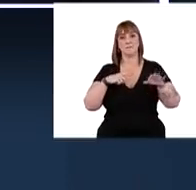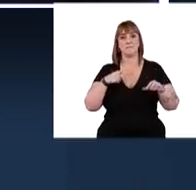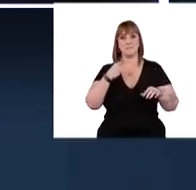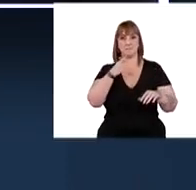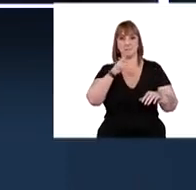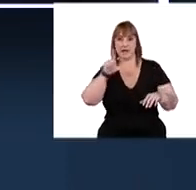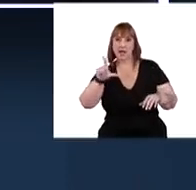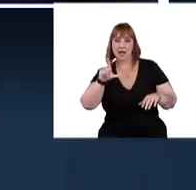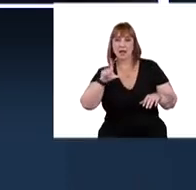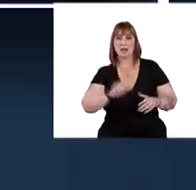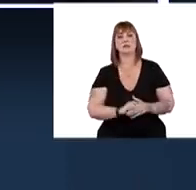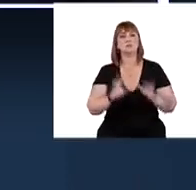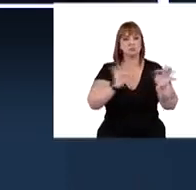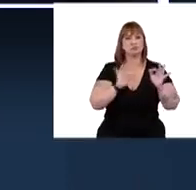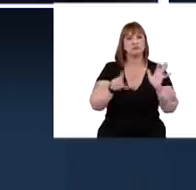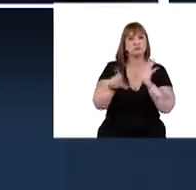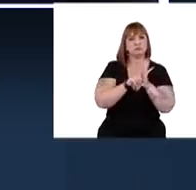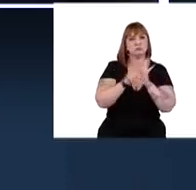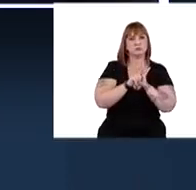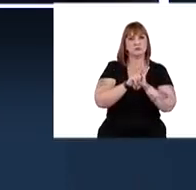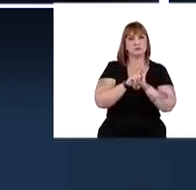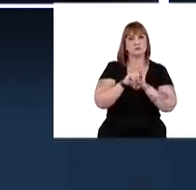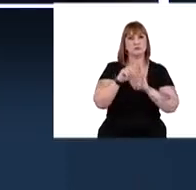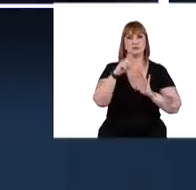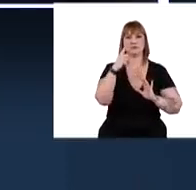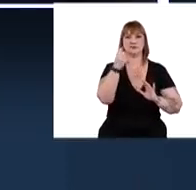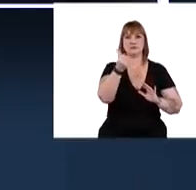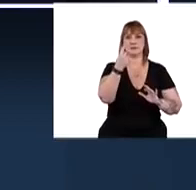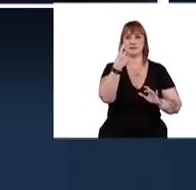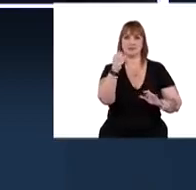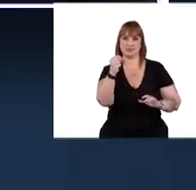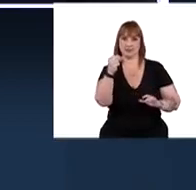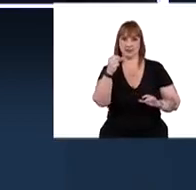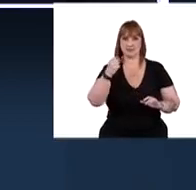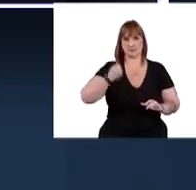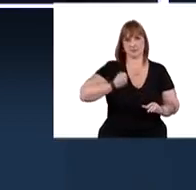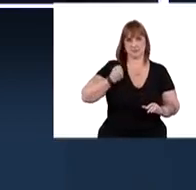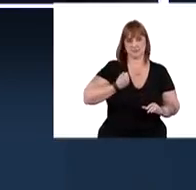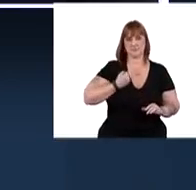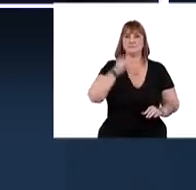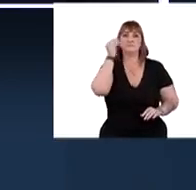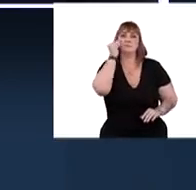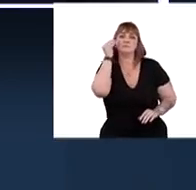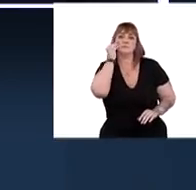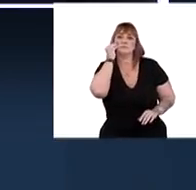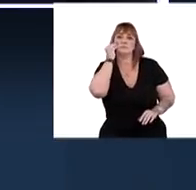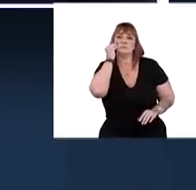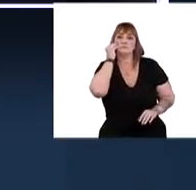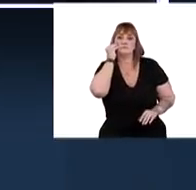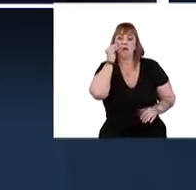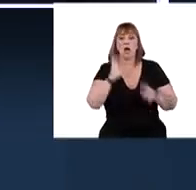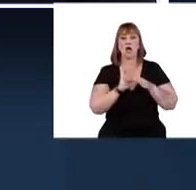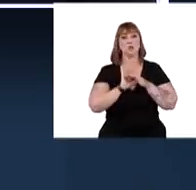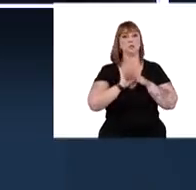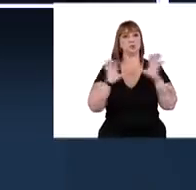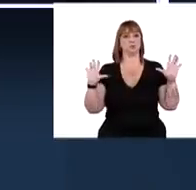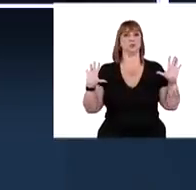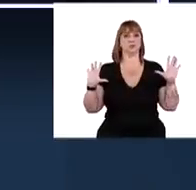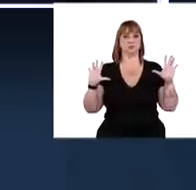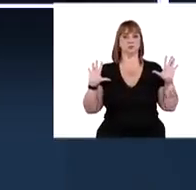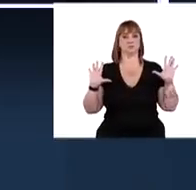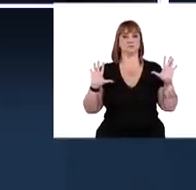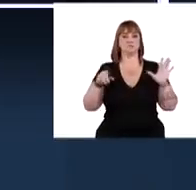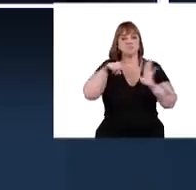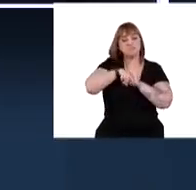lei, que é o projeto número 1610, né, que é o que está tentando autorizar